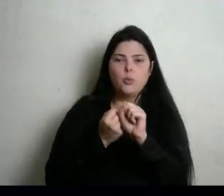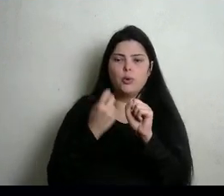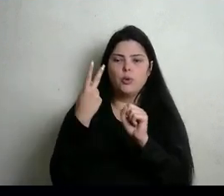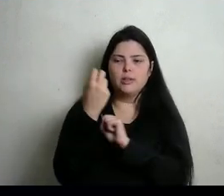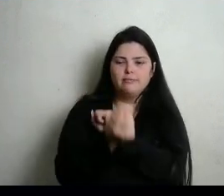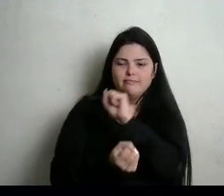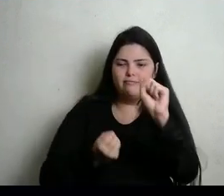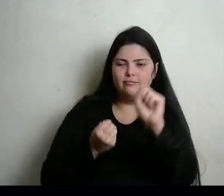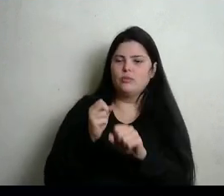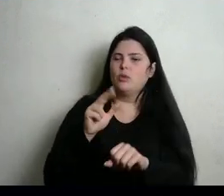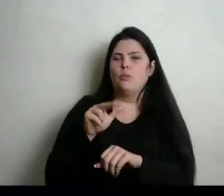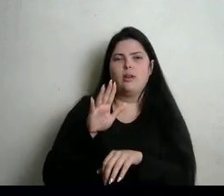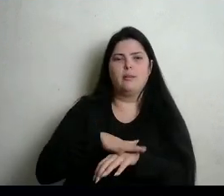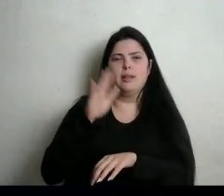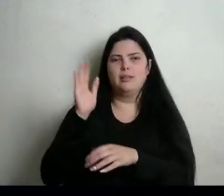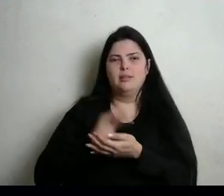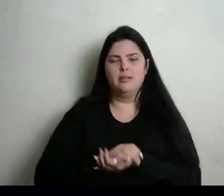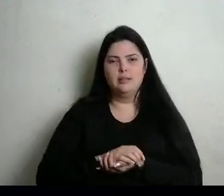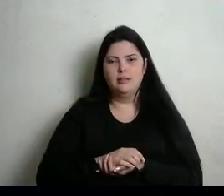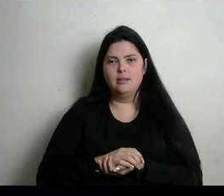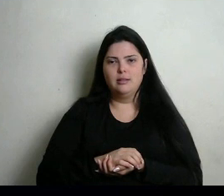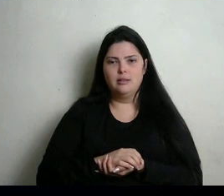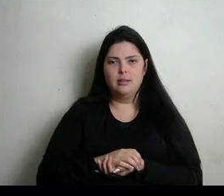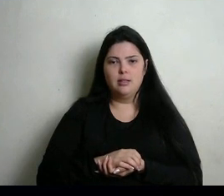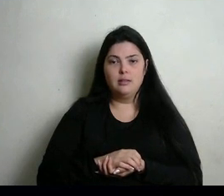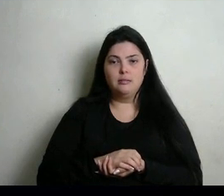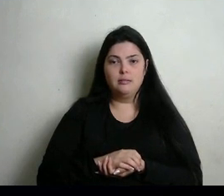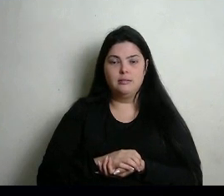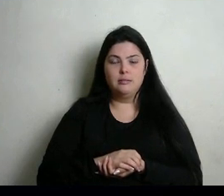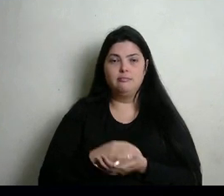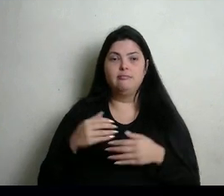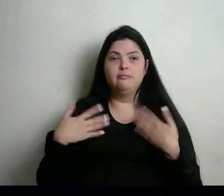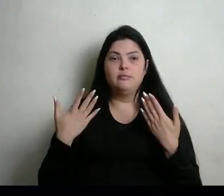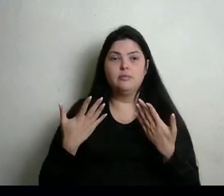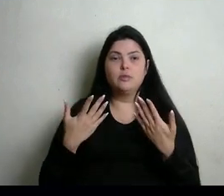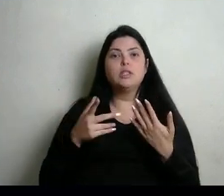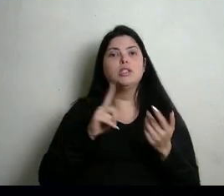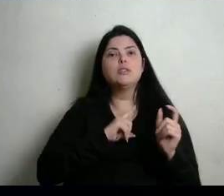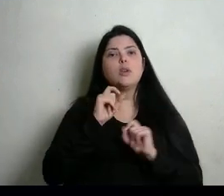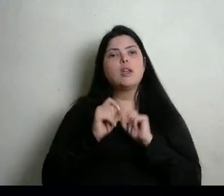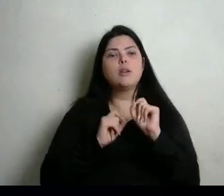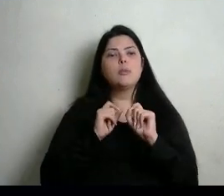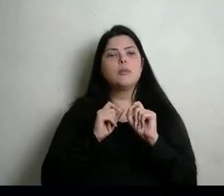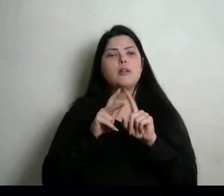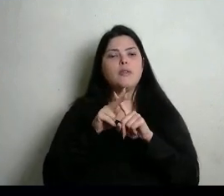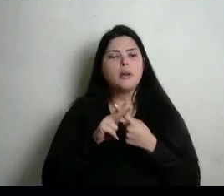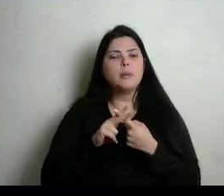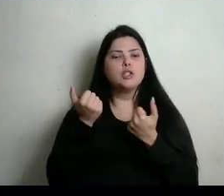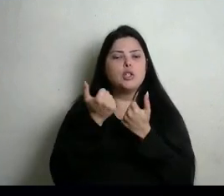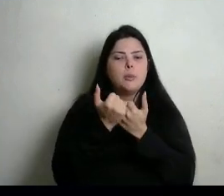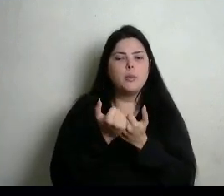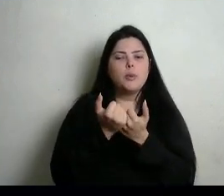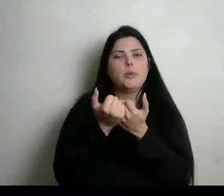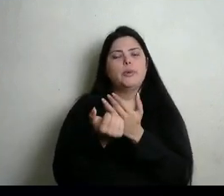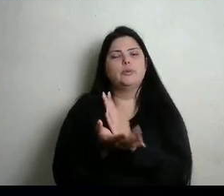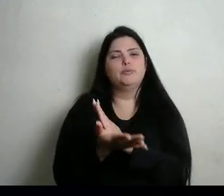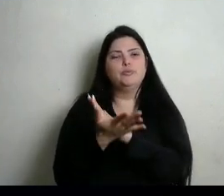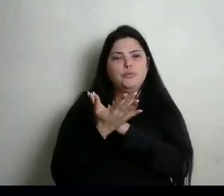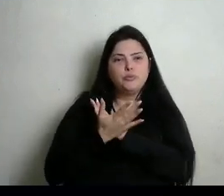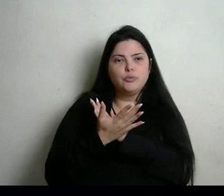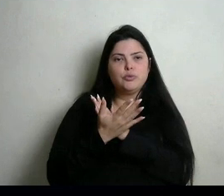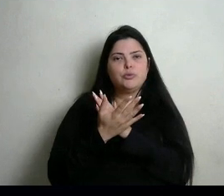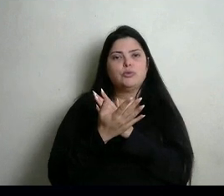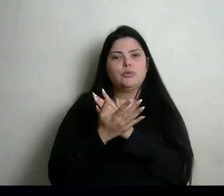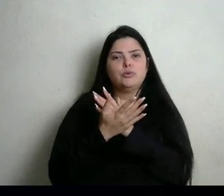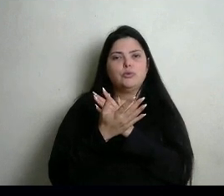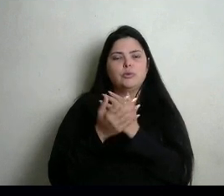mais voltou. E aí, se a gente tiver uma ferramenta dessa que pelo menos nos auxilie, nos dê um norte, crie